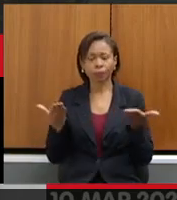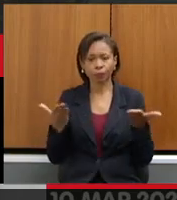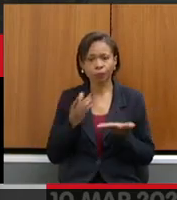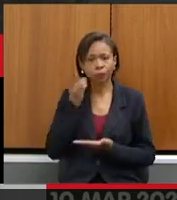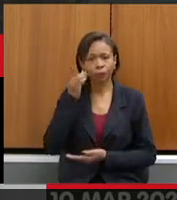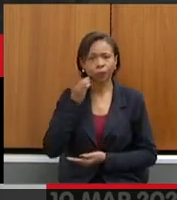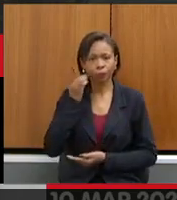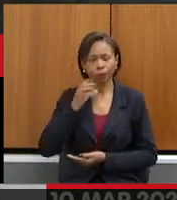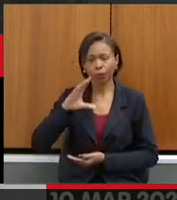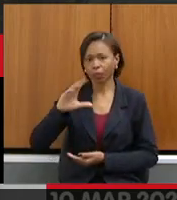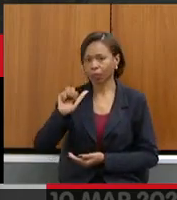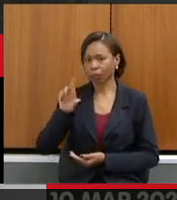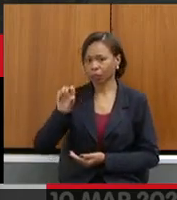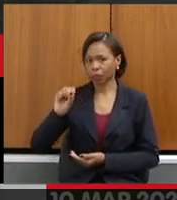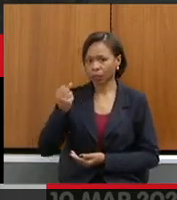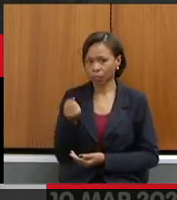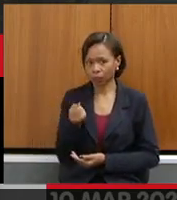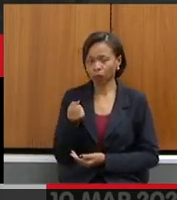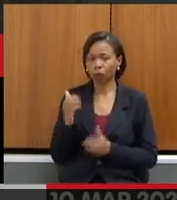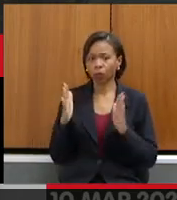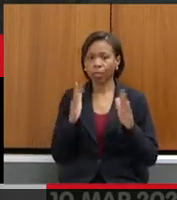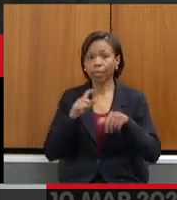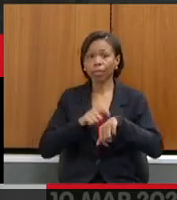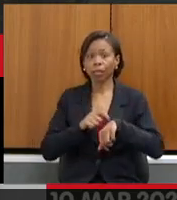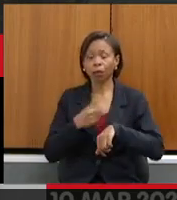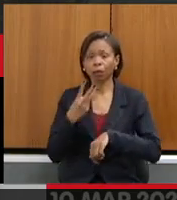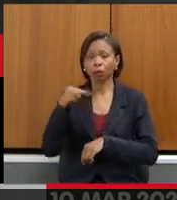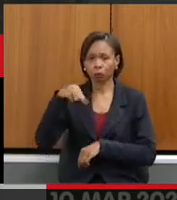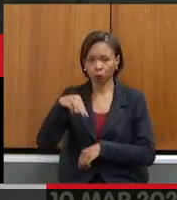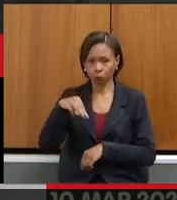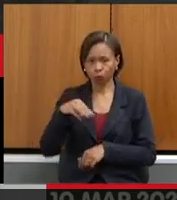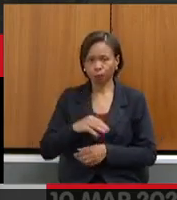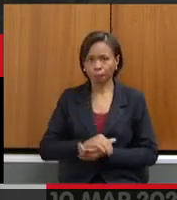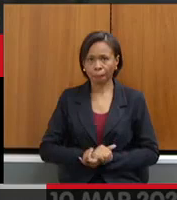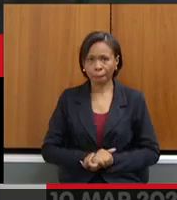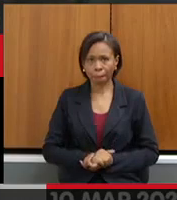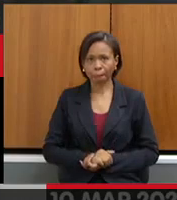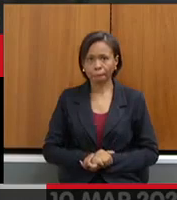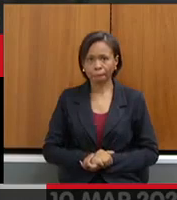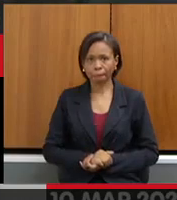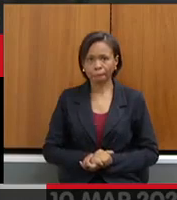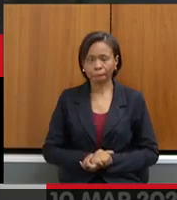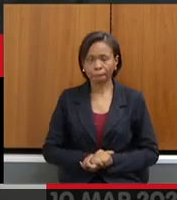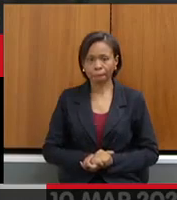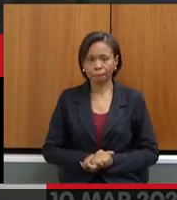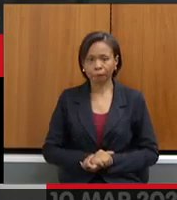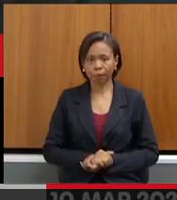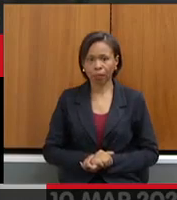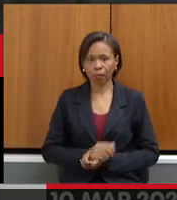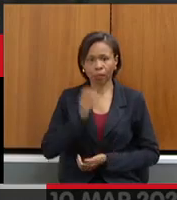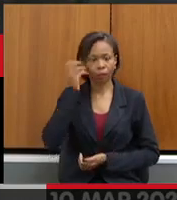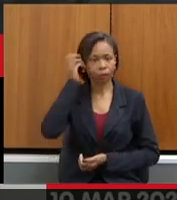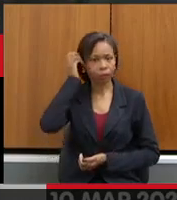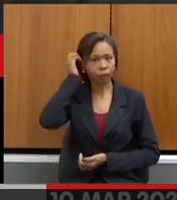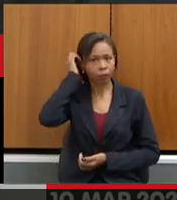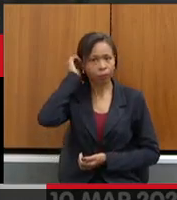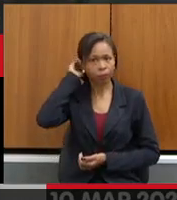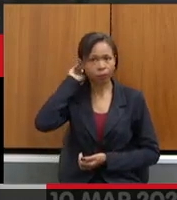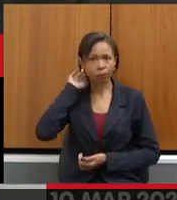deputado Carlos Pimenta pelo prazo de três minutos para o seu pronunciamento o